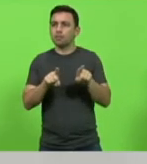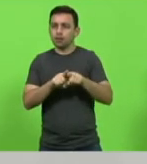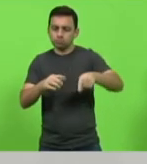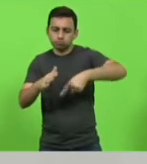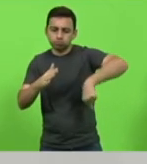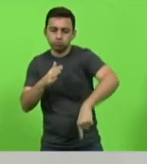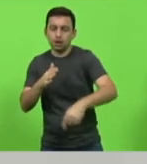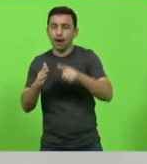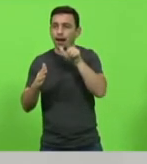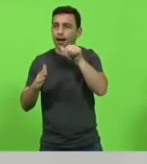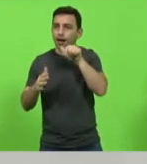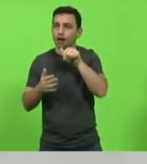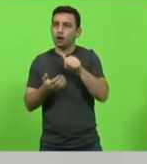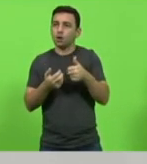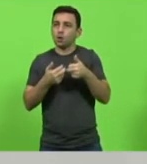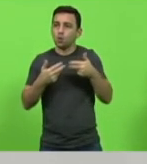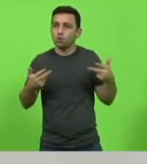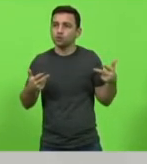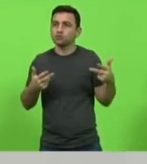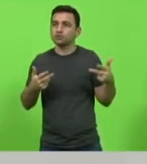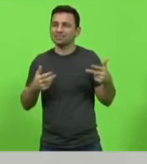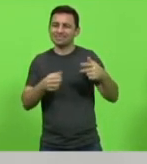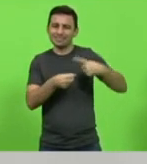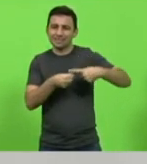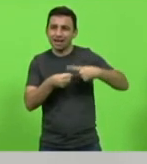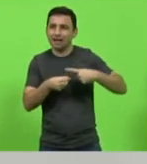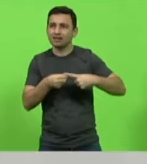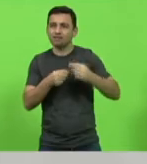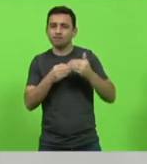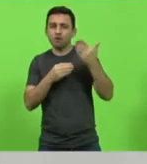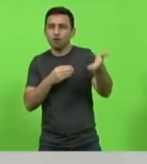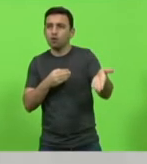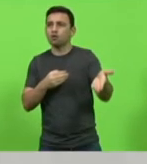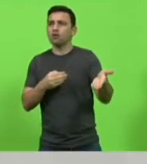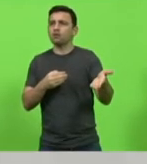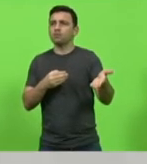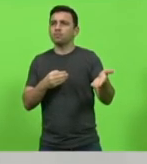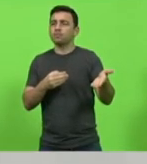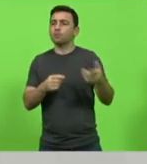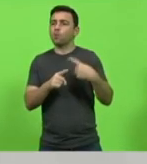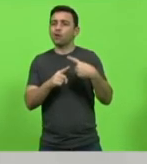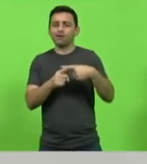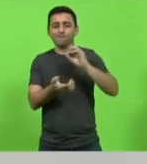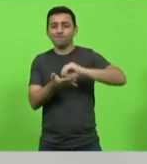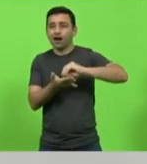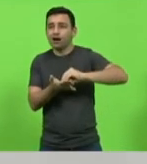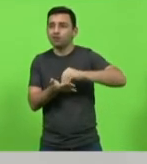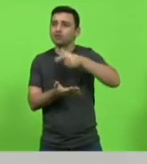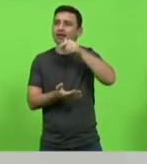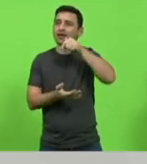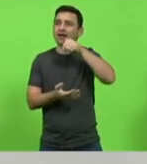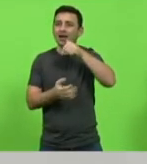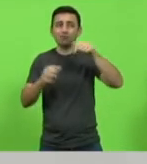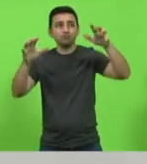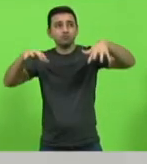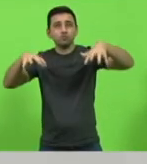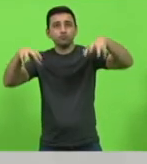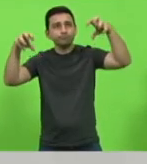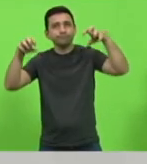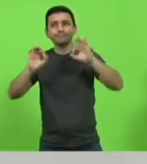e reservatórios no campo e na cidade para driblar a falta de água provocada pela estiagem